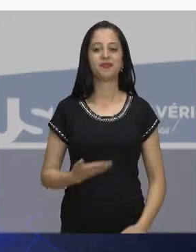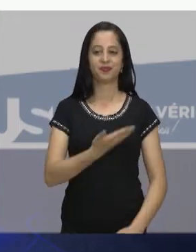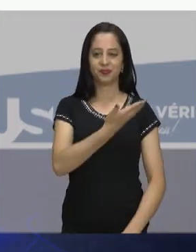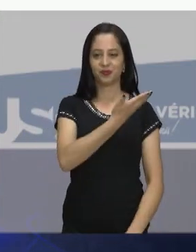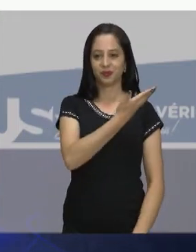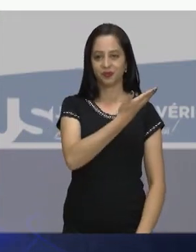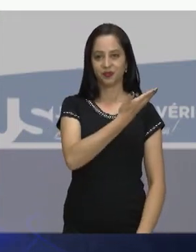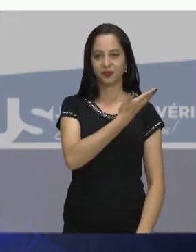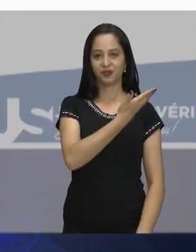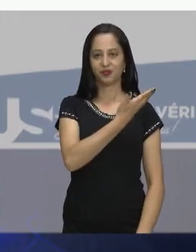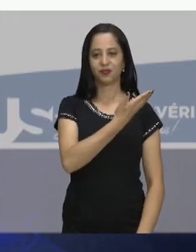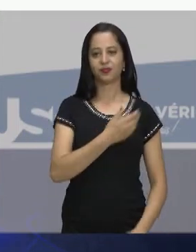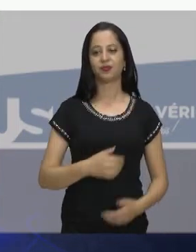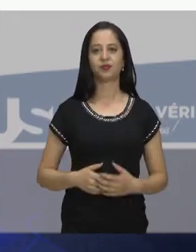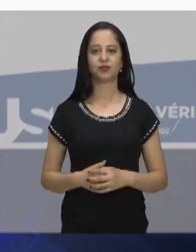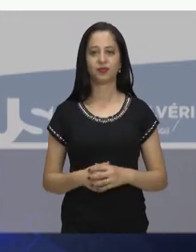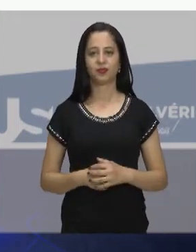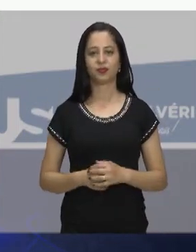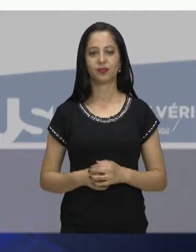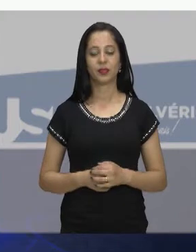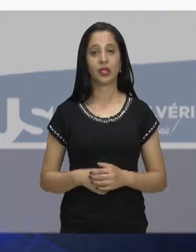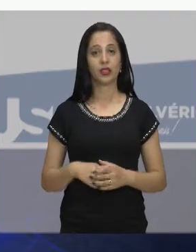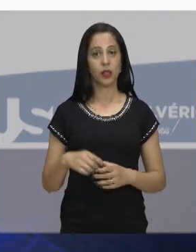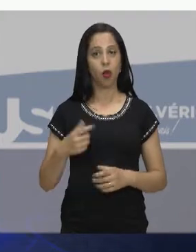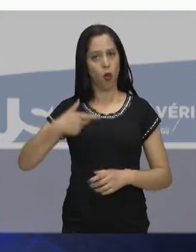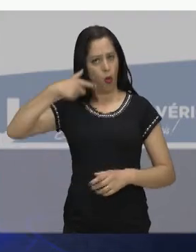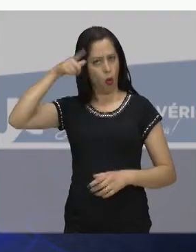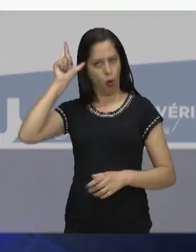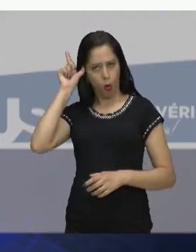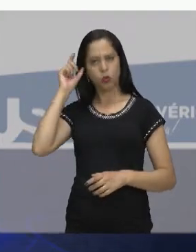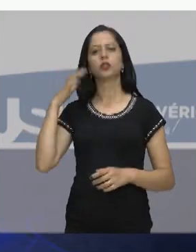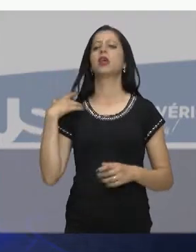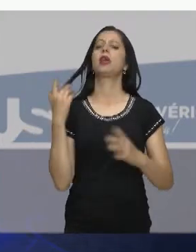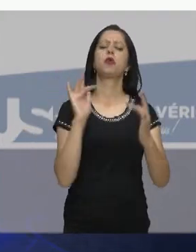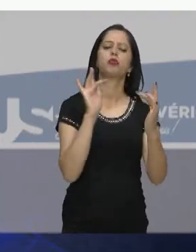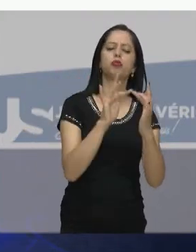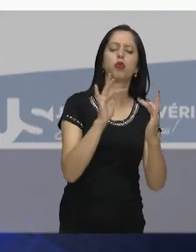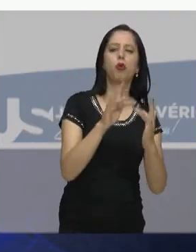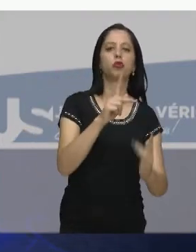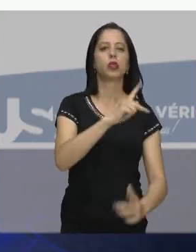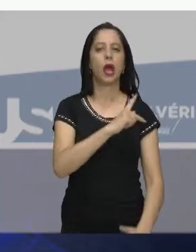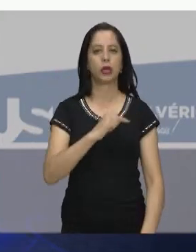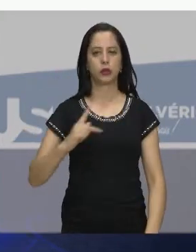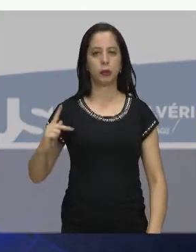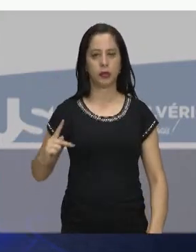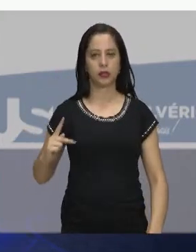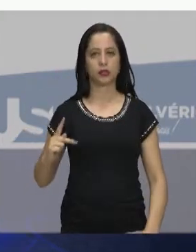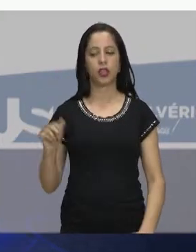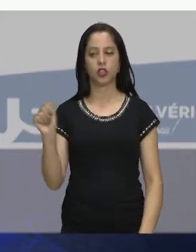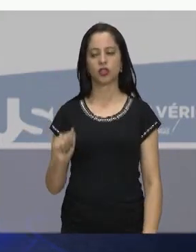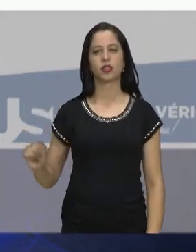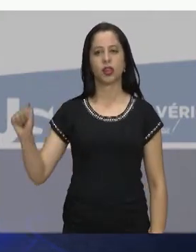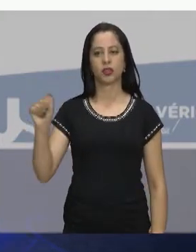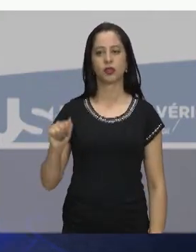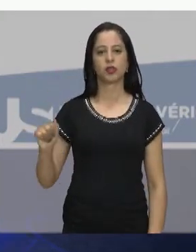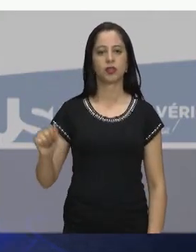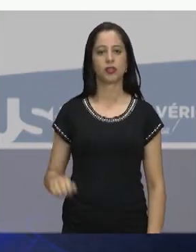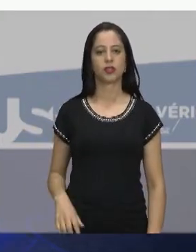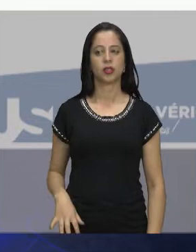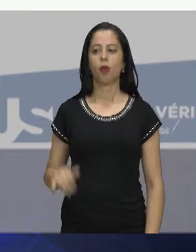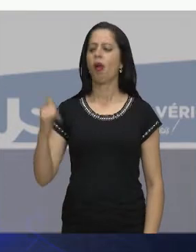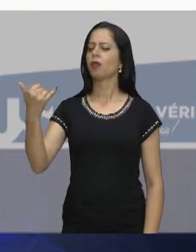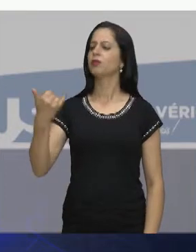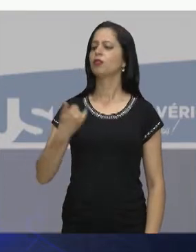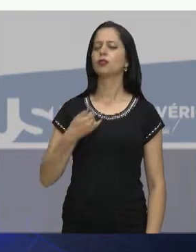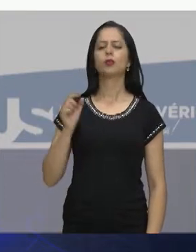eu fiz o contato com a presidente e com outros membros da associação, ela me diz o